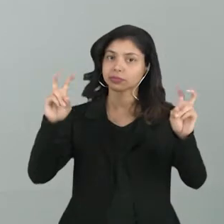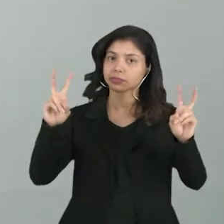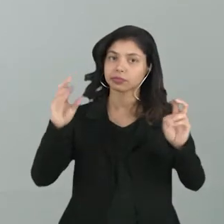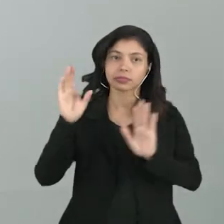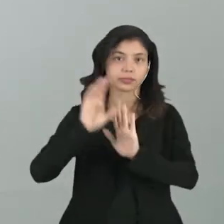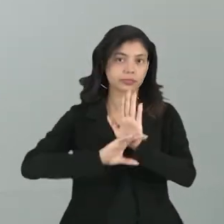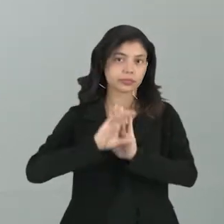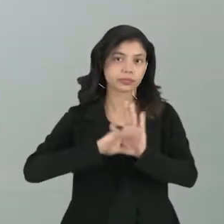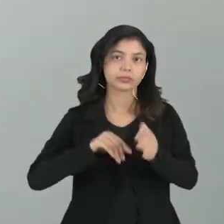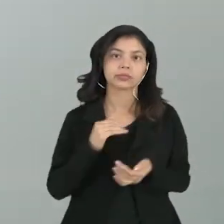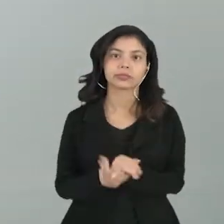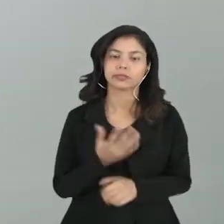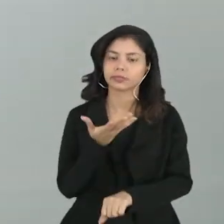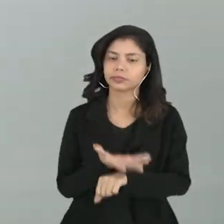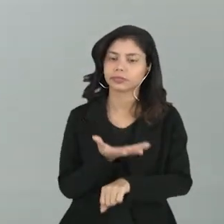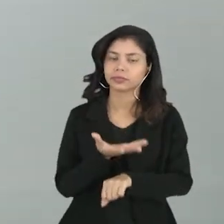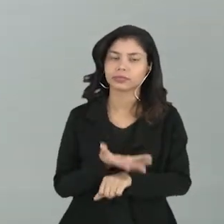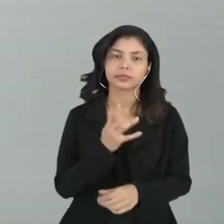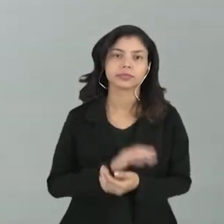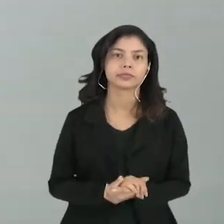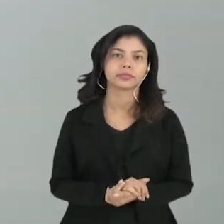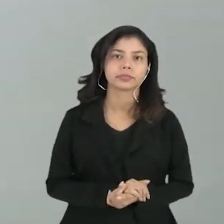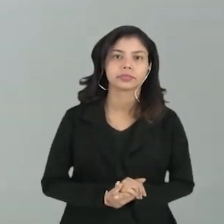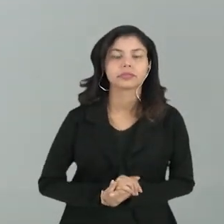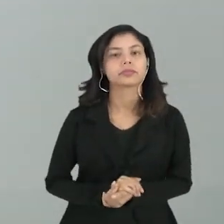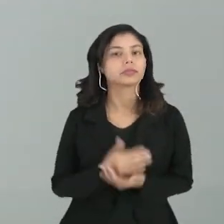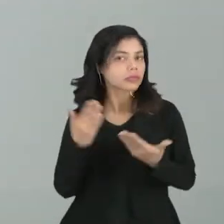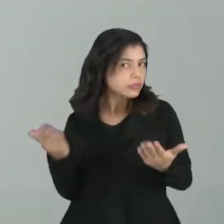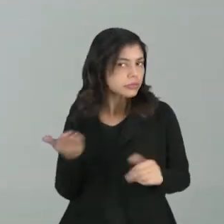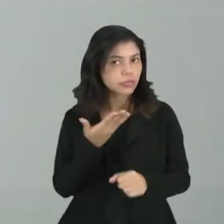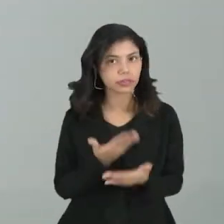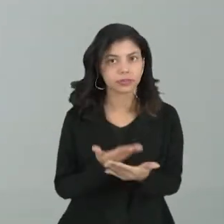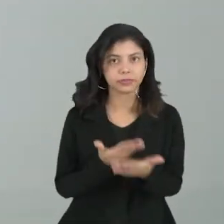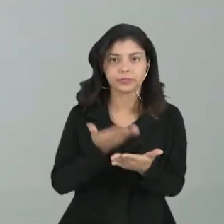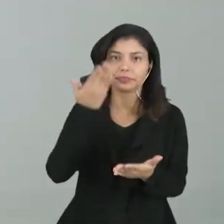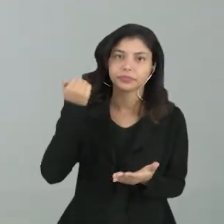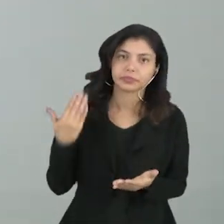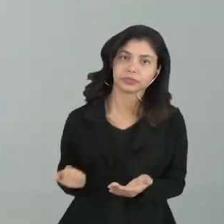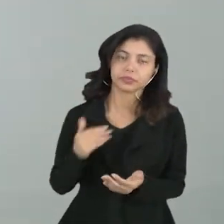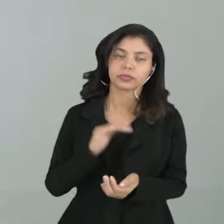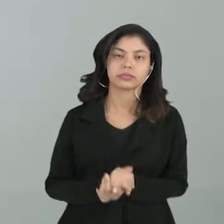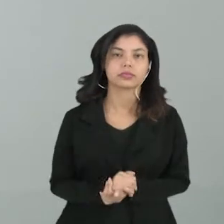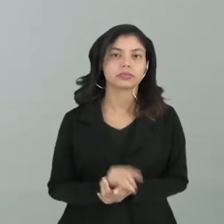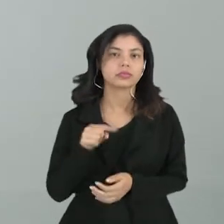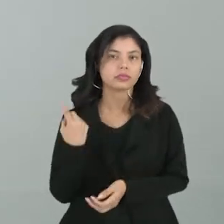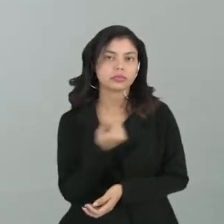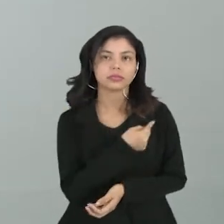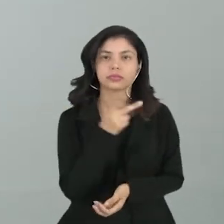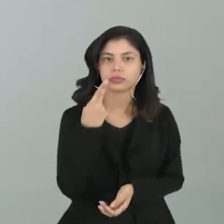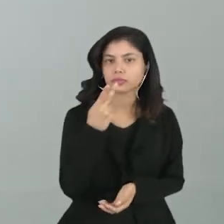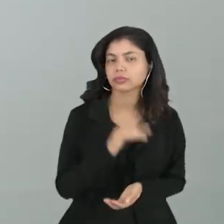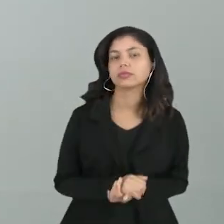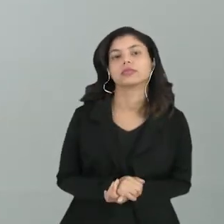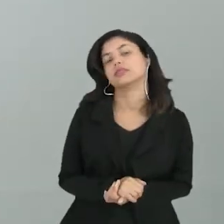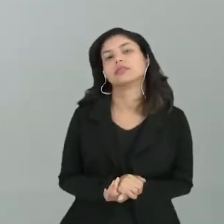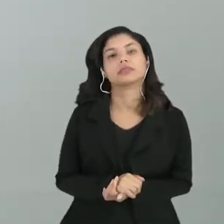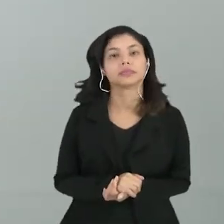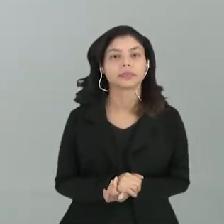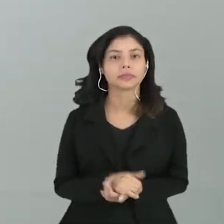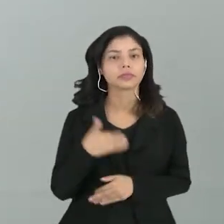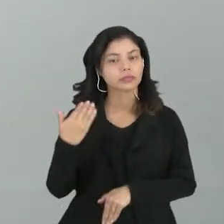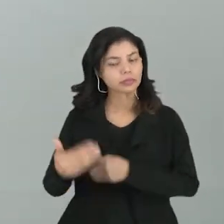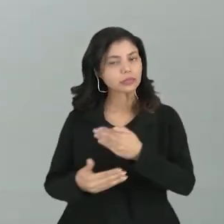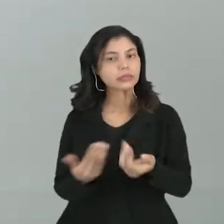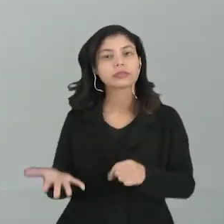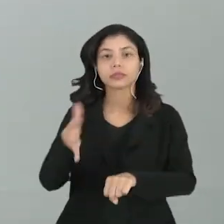assuntos, ok? Da nossa disciplina. Pessoal, na aula passada, né, nós falamos aí sobre esse